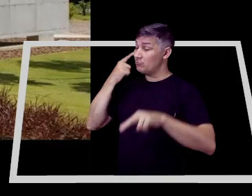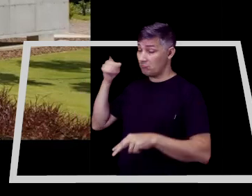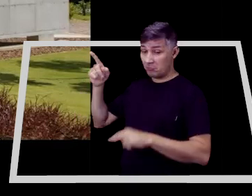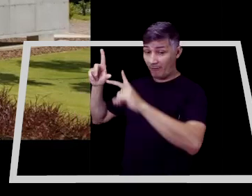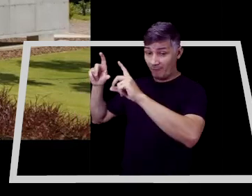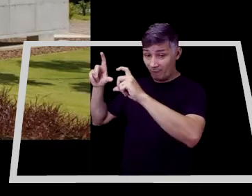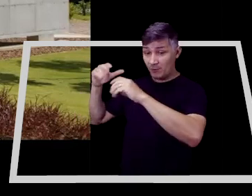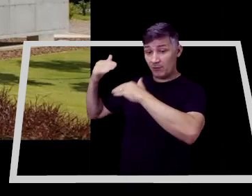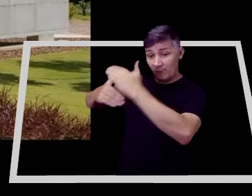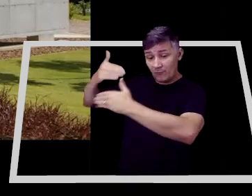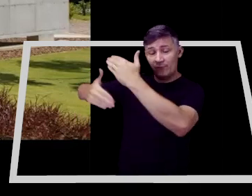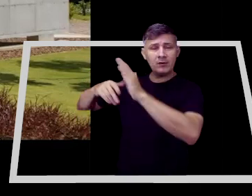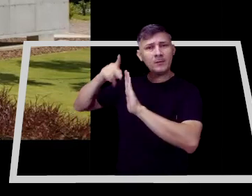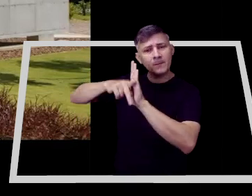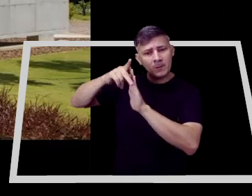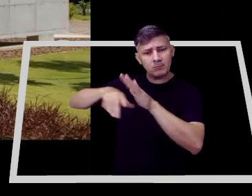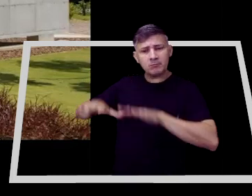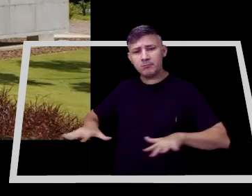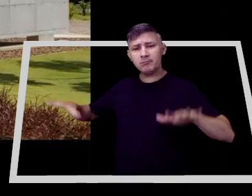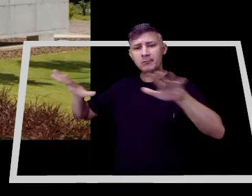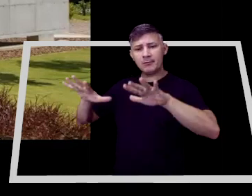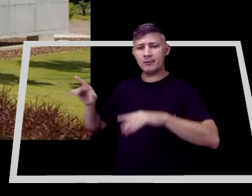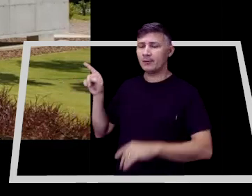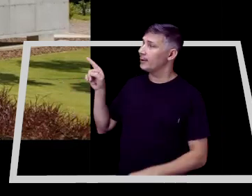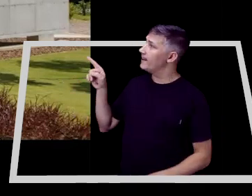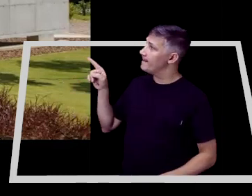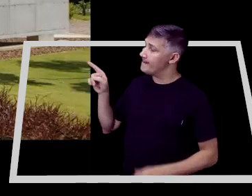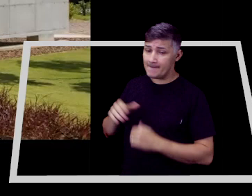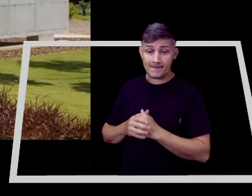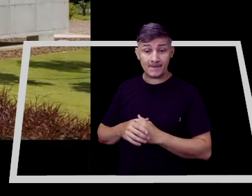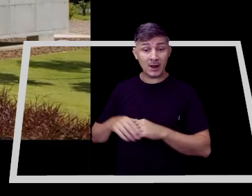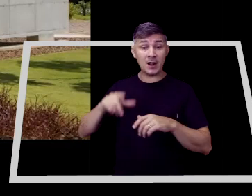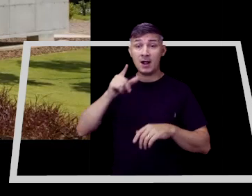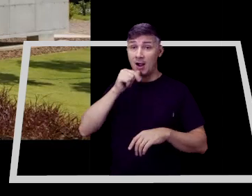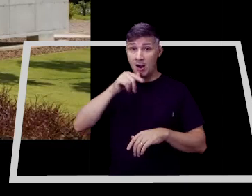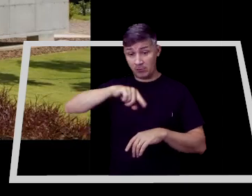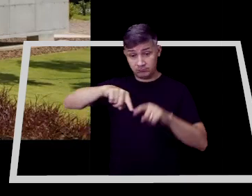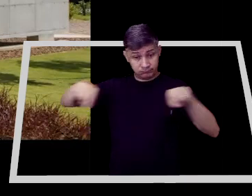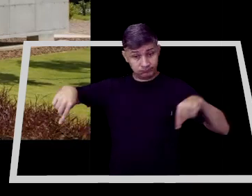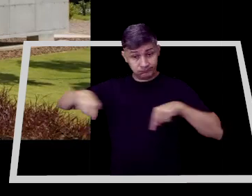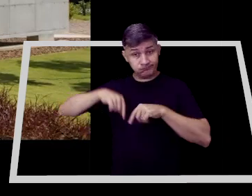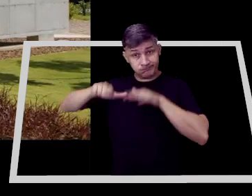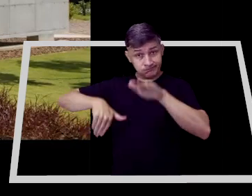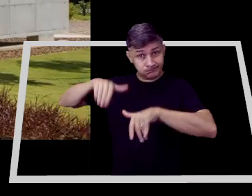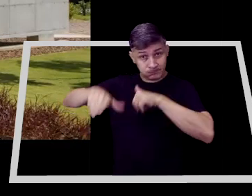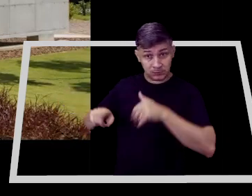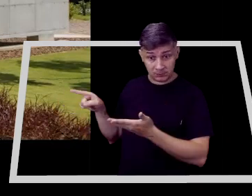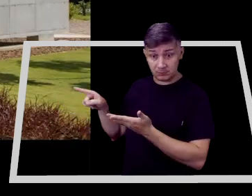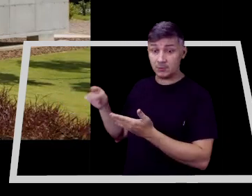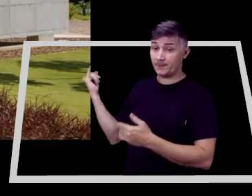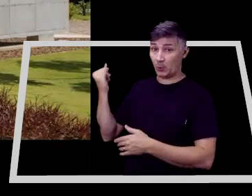o desenvolvimento desse pátio. Essa piscina, ela tem um papel também